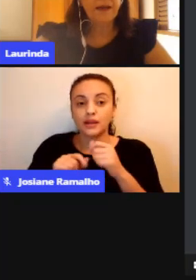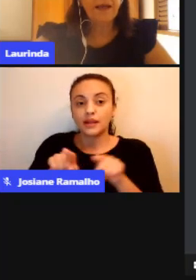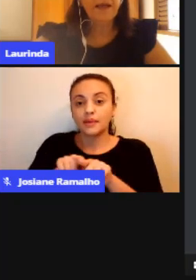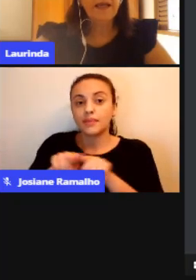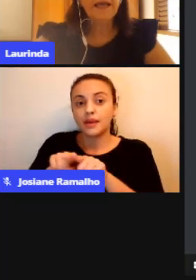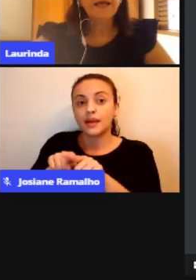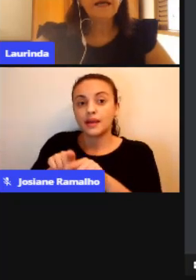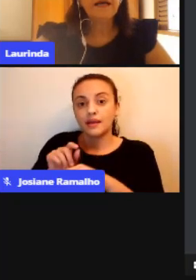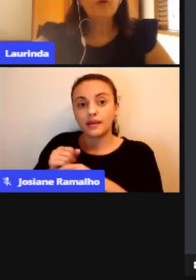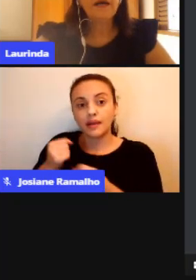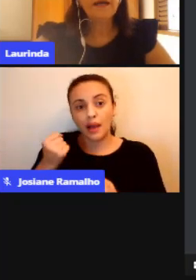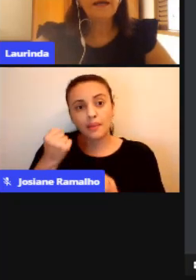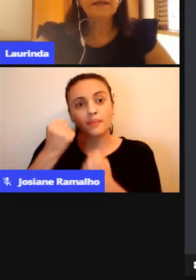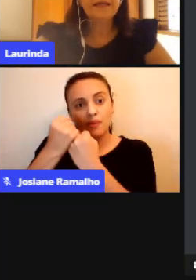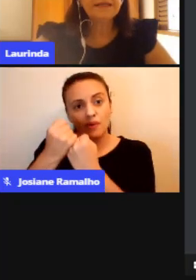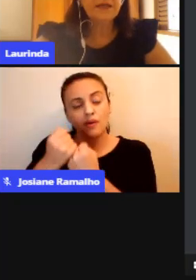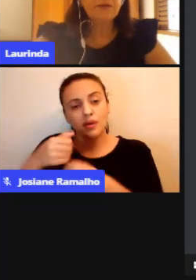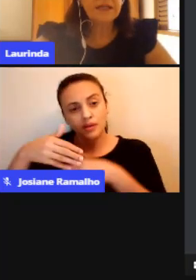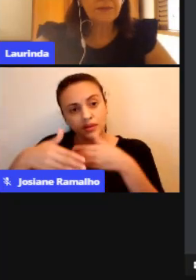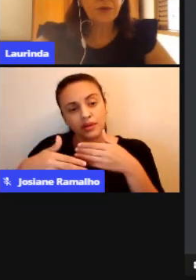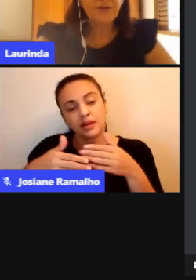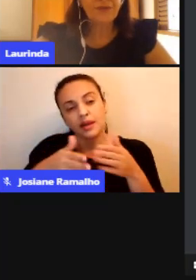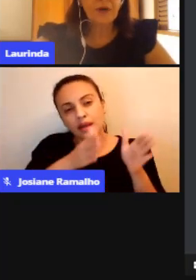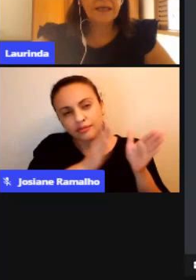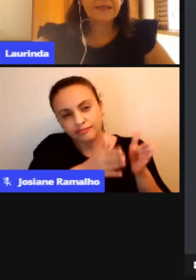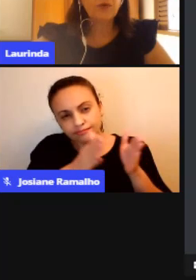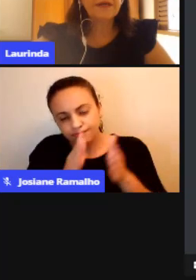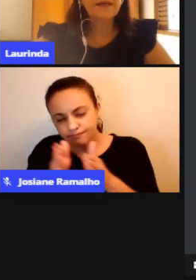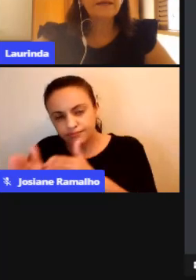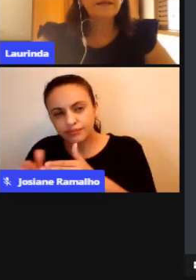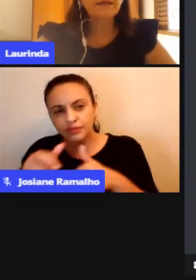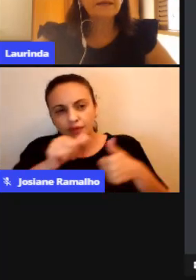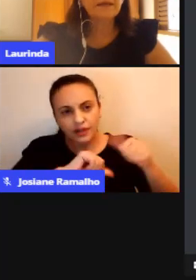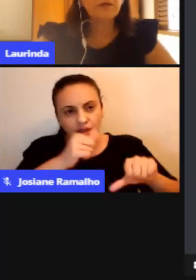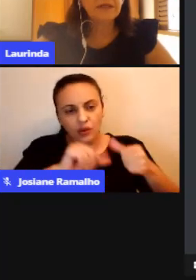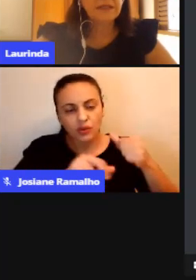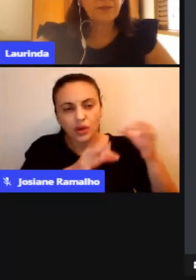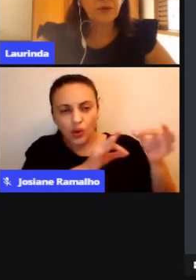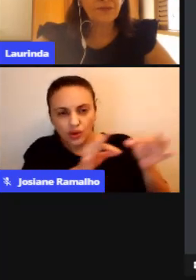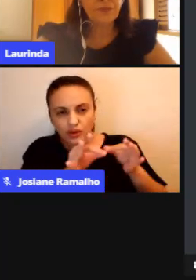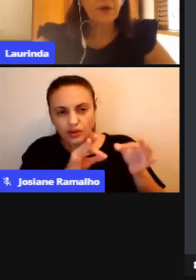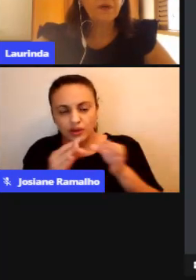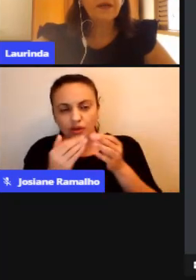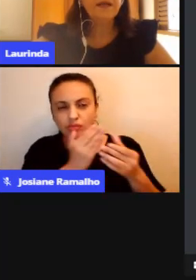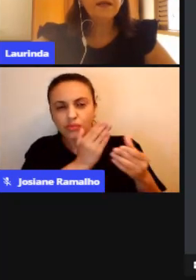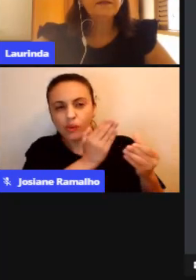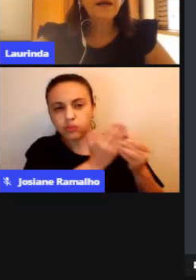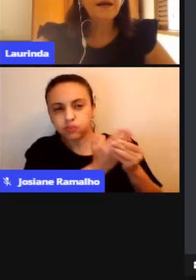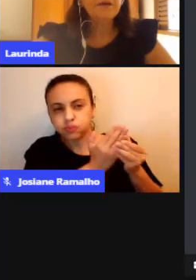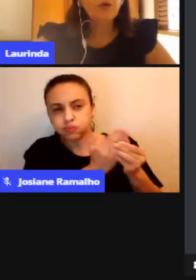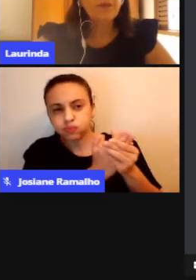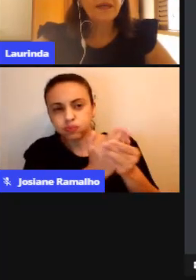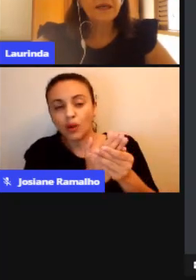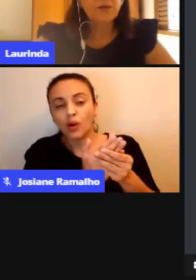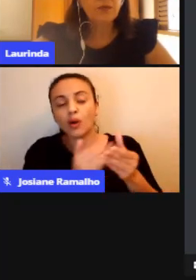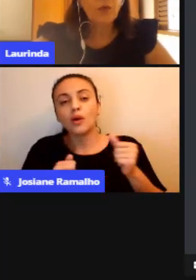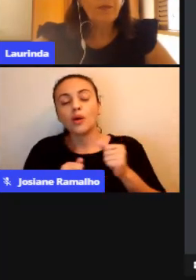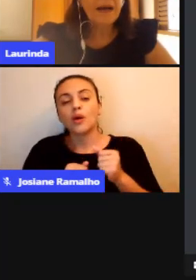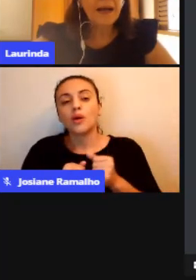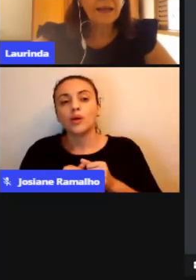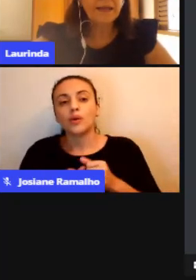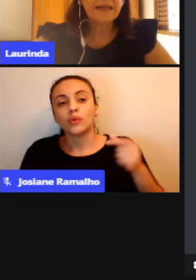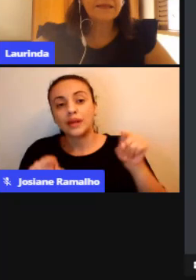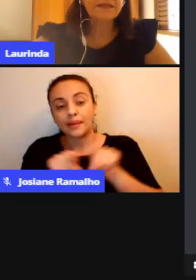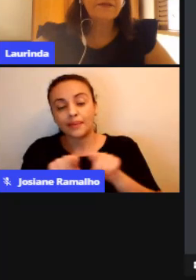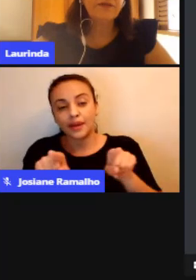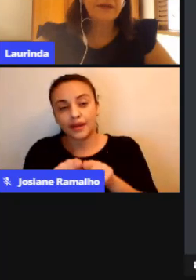avaliação, né? E a realização desse portfólio, essa organização desse portfólio, estar acompanhando